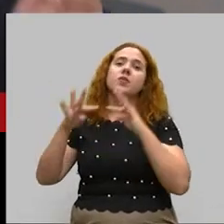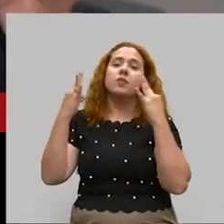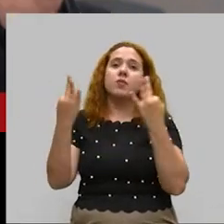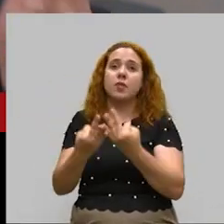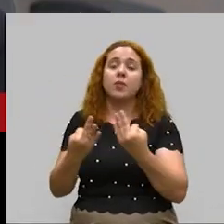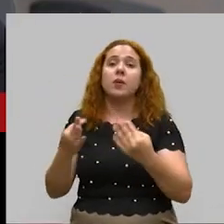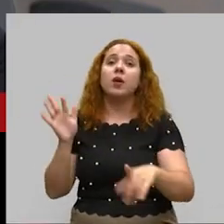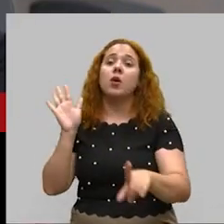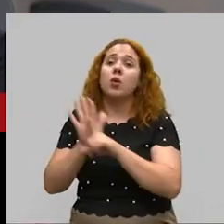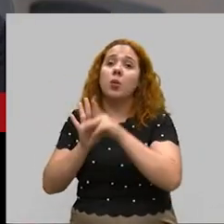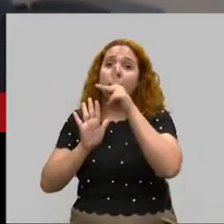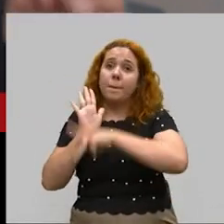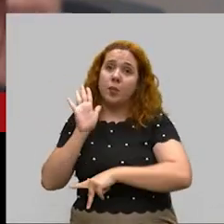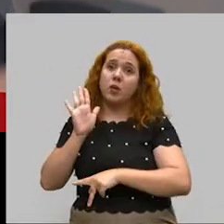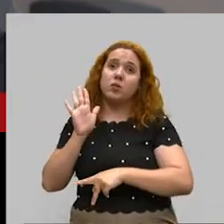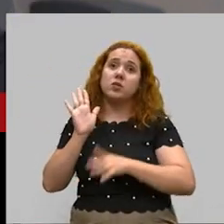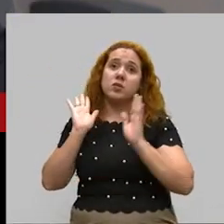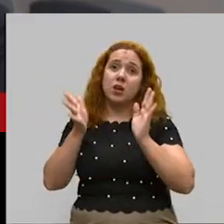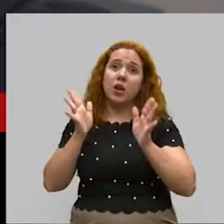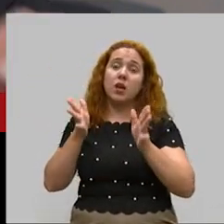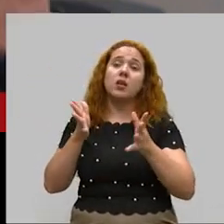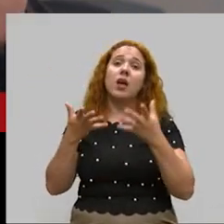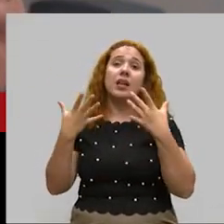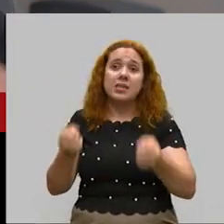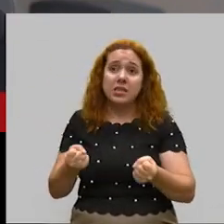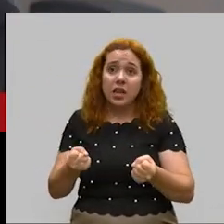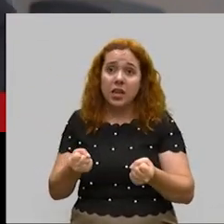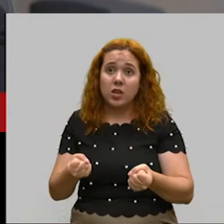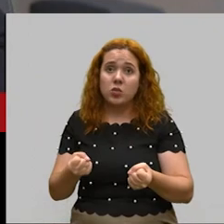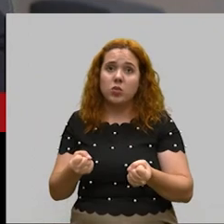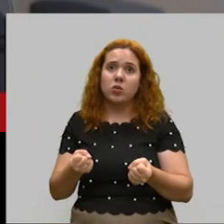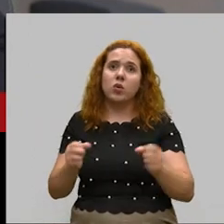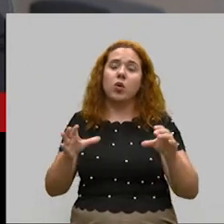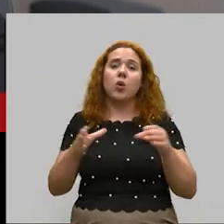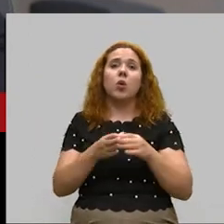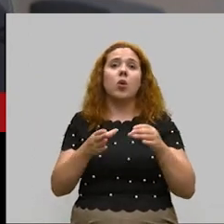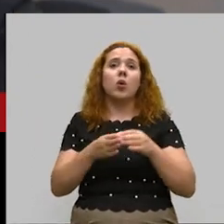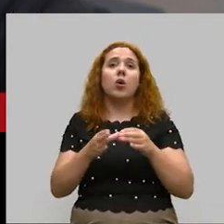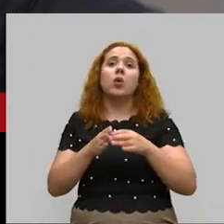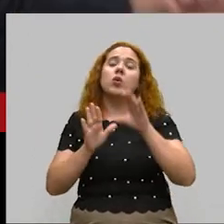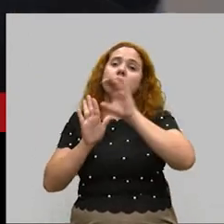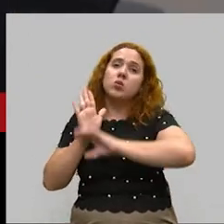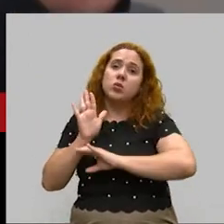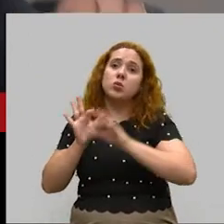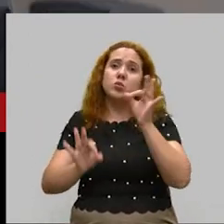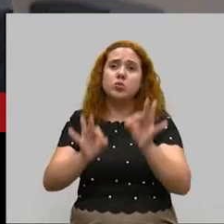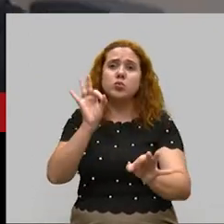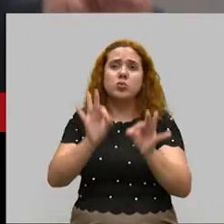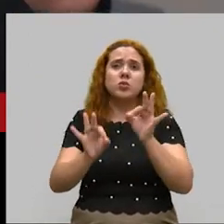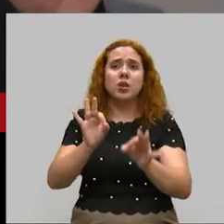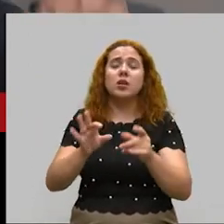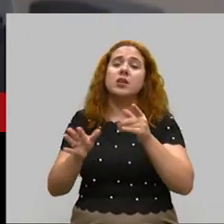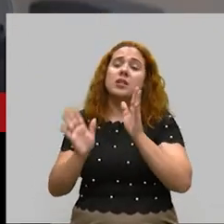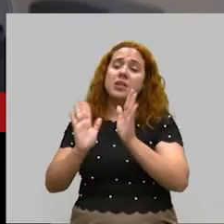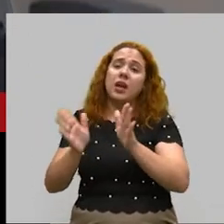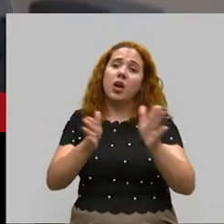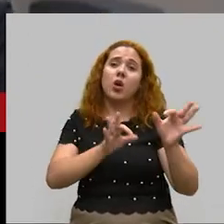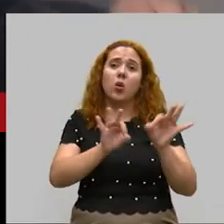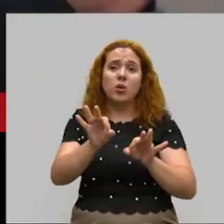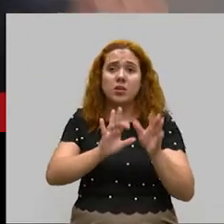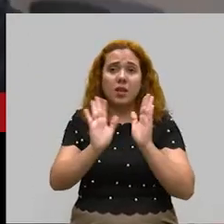projeto de lei em curso já aprovado na comissão de constituição e justiça e que foi bem planejado e